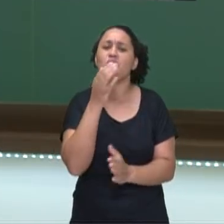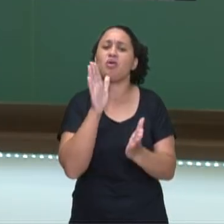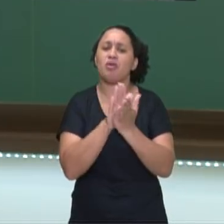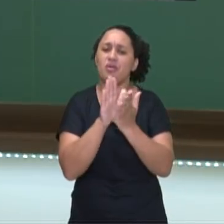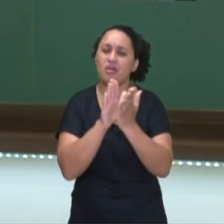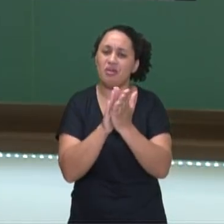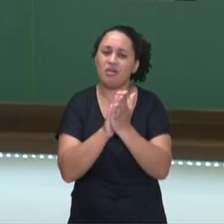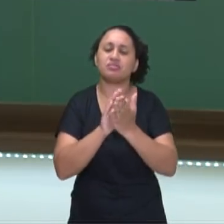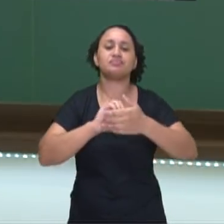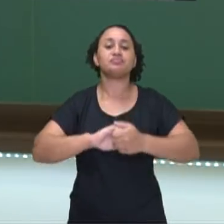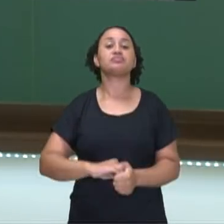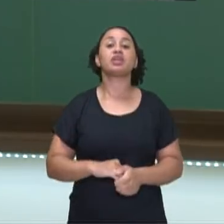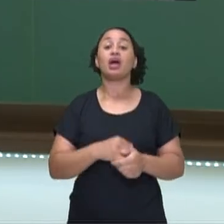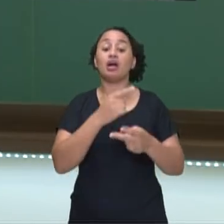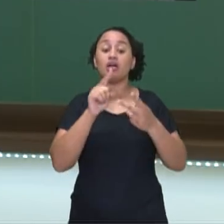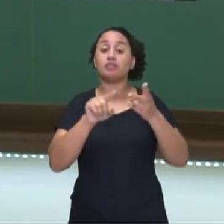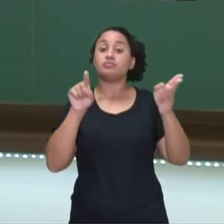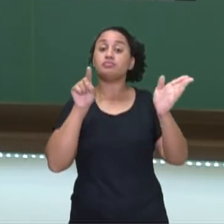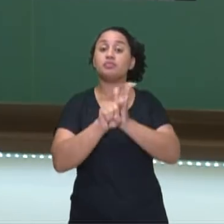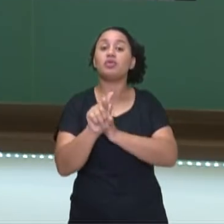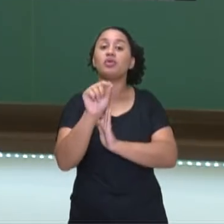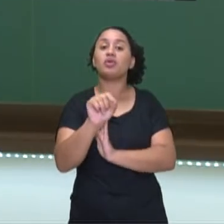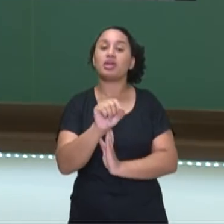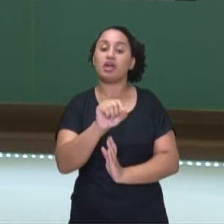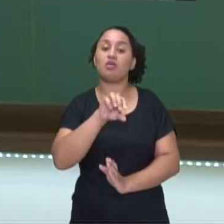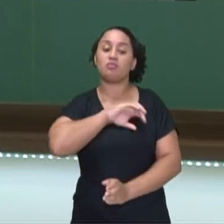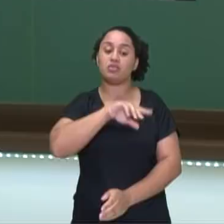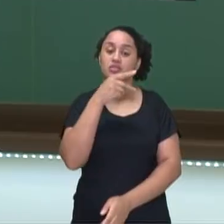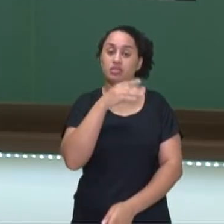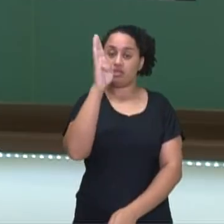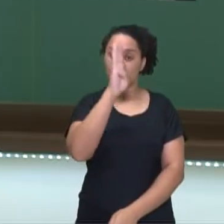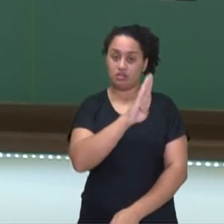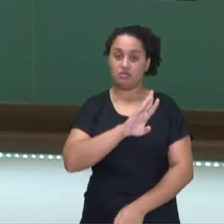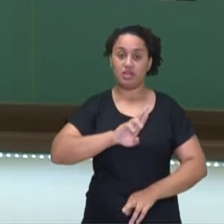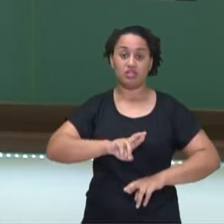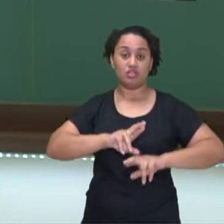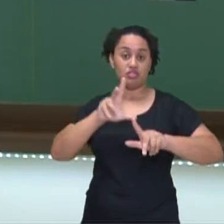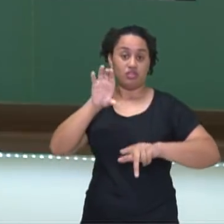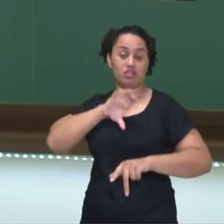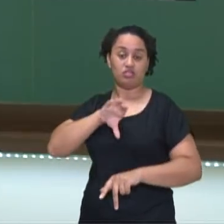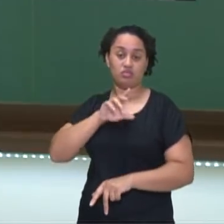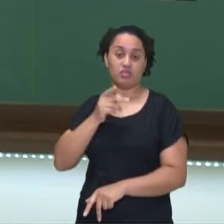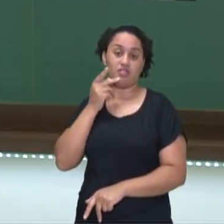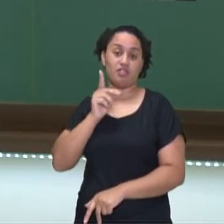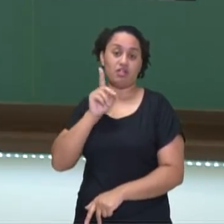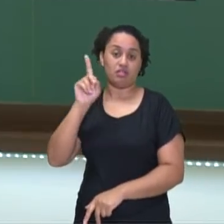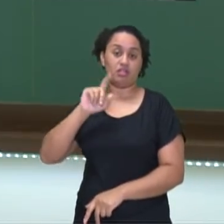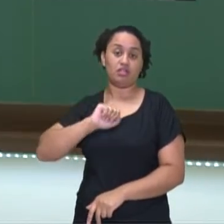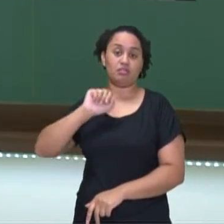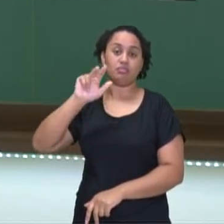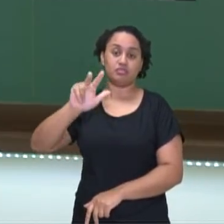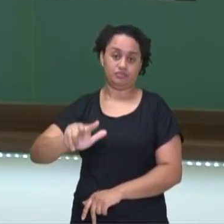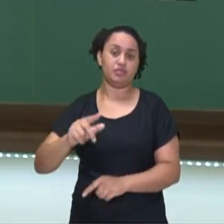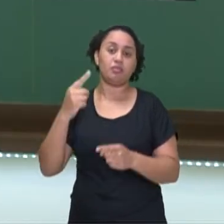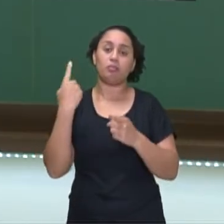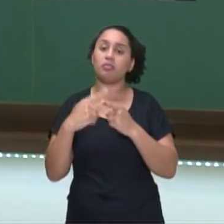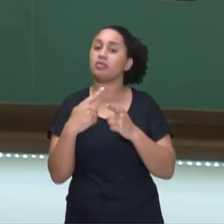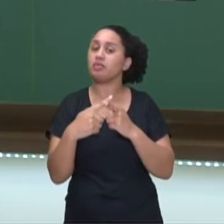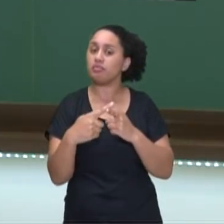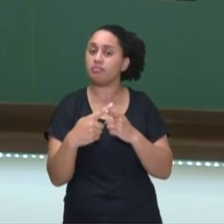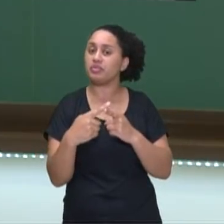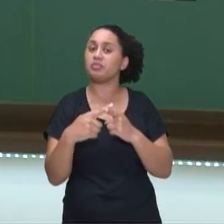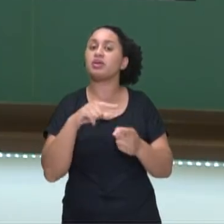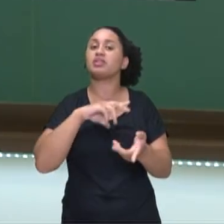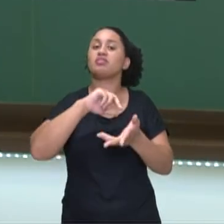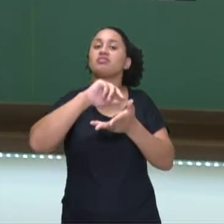E a segunda pergunta? O português do Brasil é diferente do português falado em Portugal. Por quê? Existem